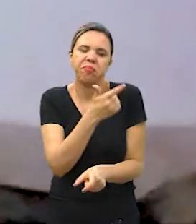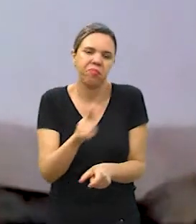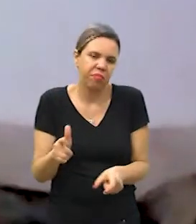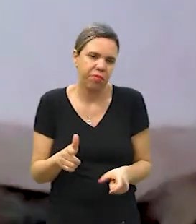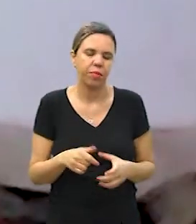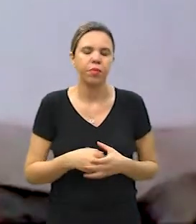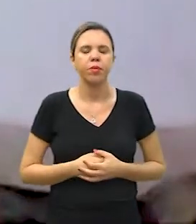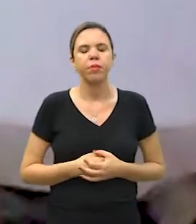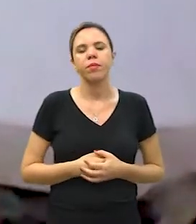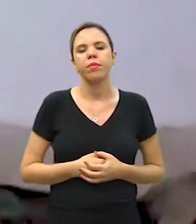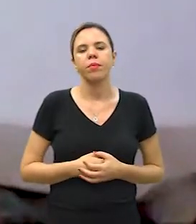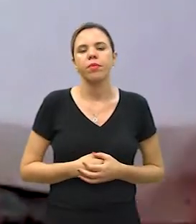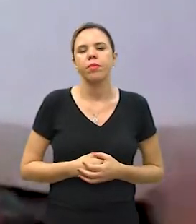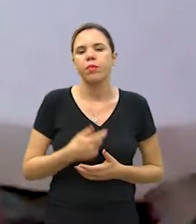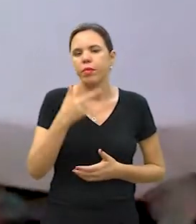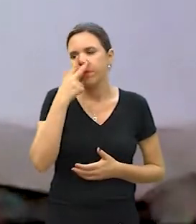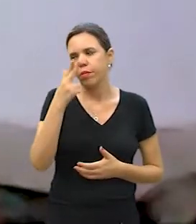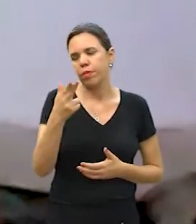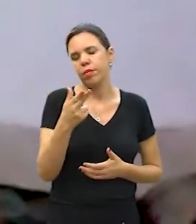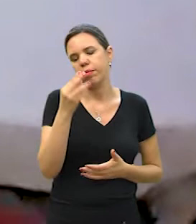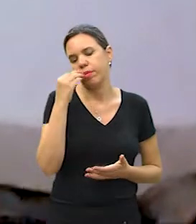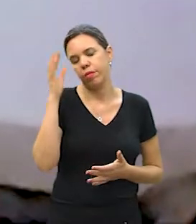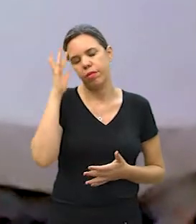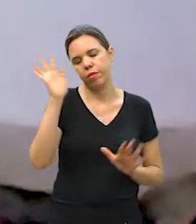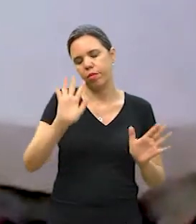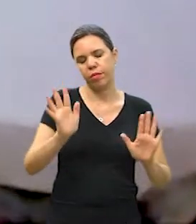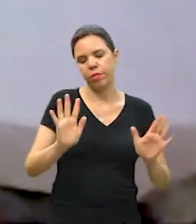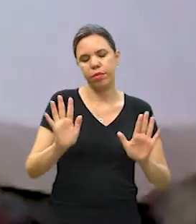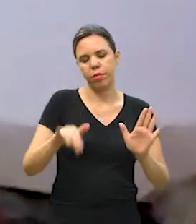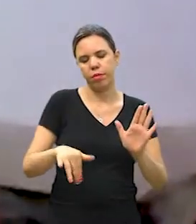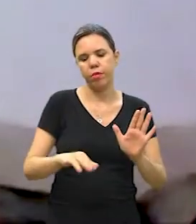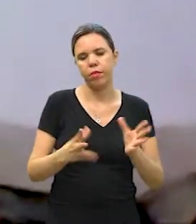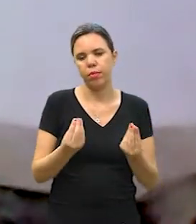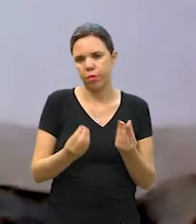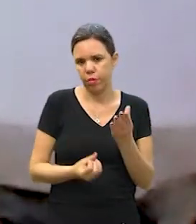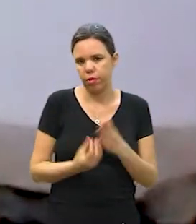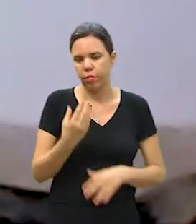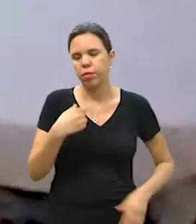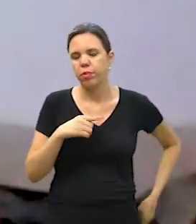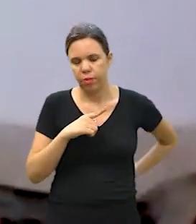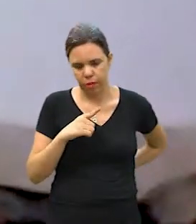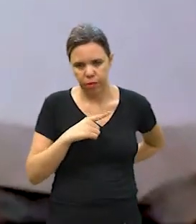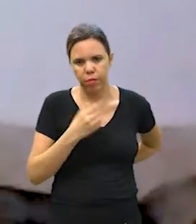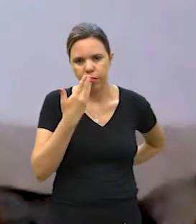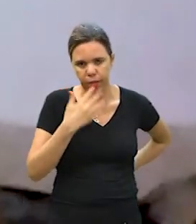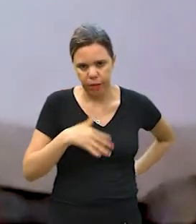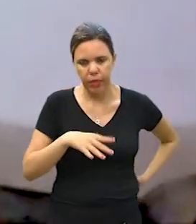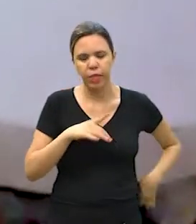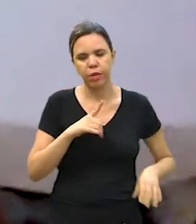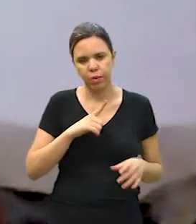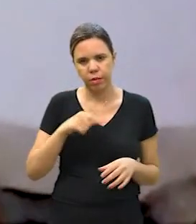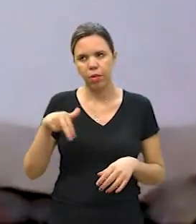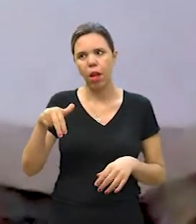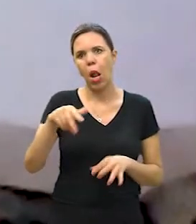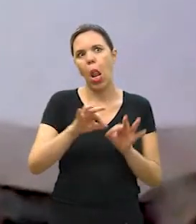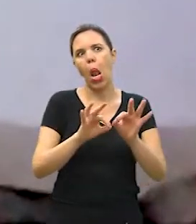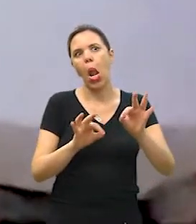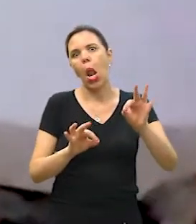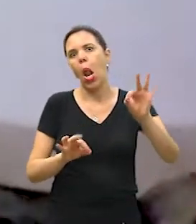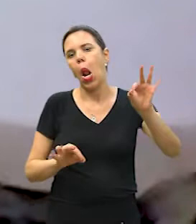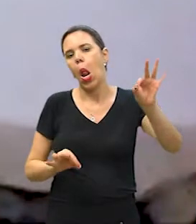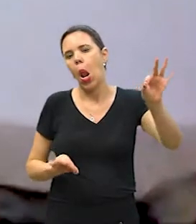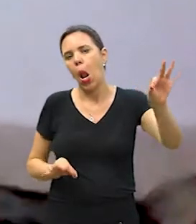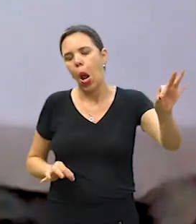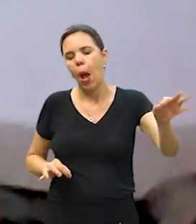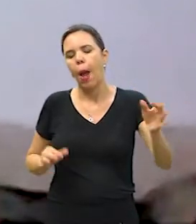exemplo. E isso parece assim, né? Imagina, mas isso acontece muito. Eu tenho crianças que eles têm que andar